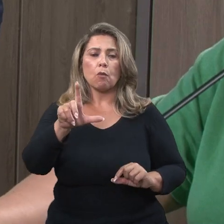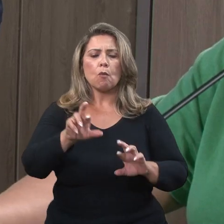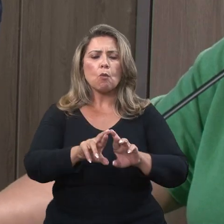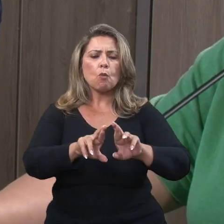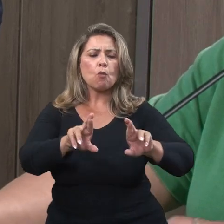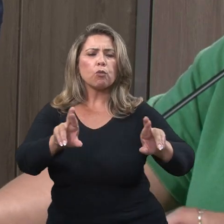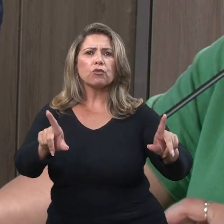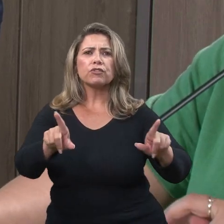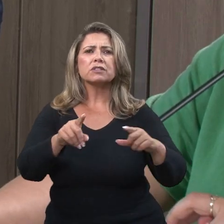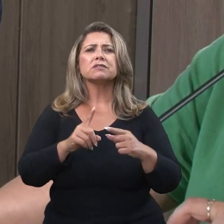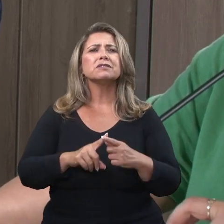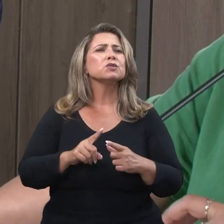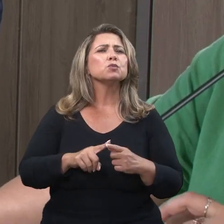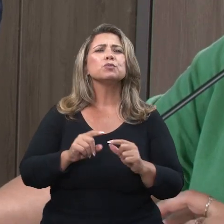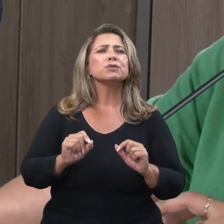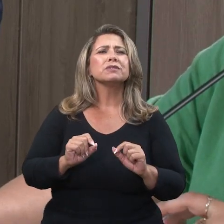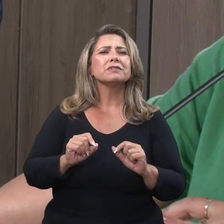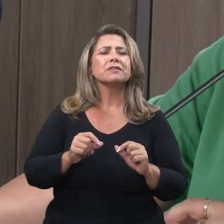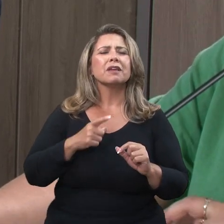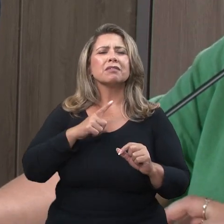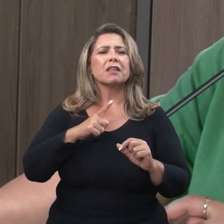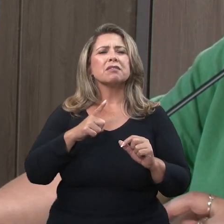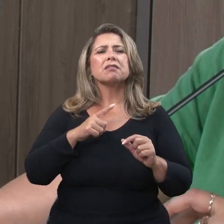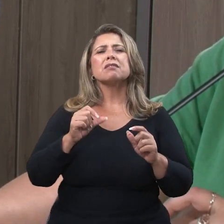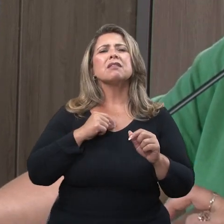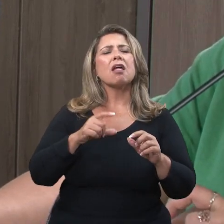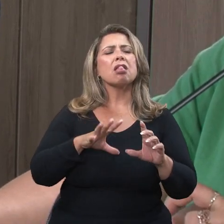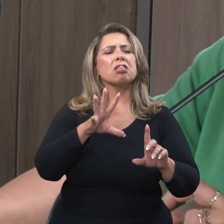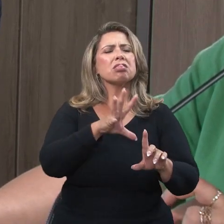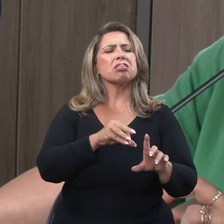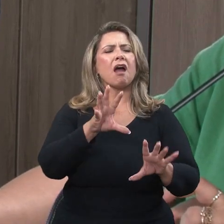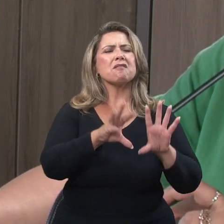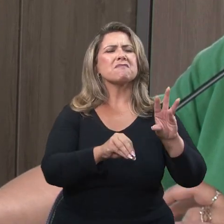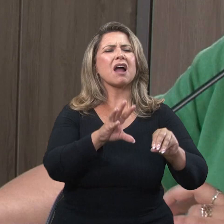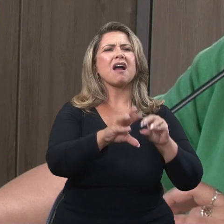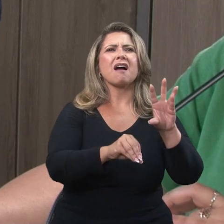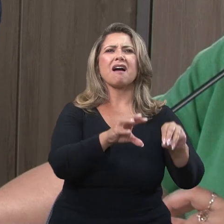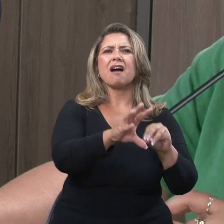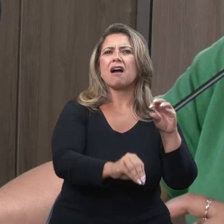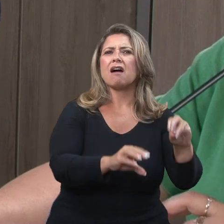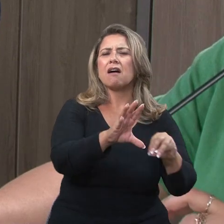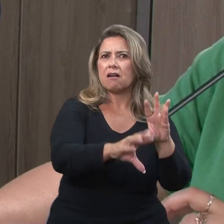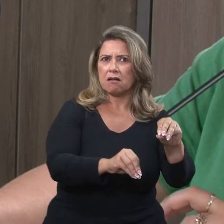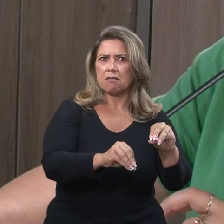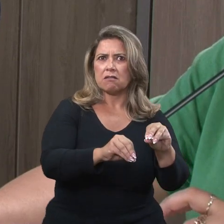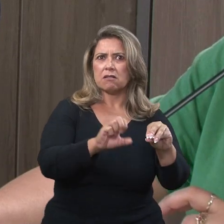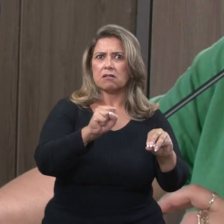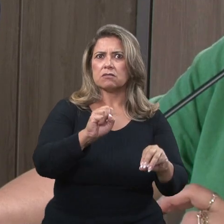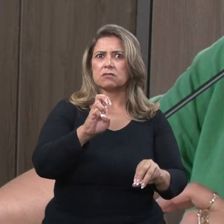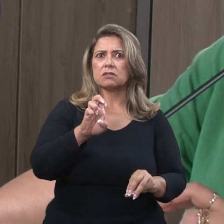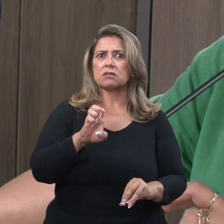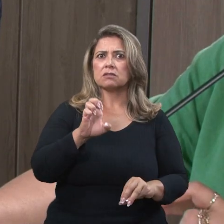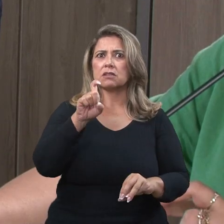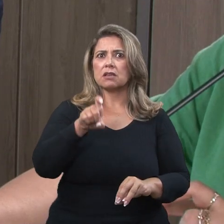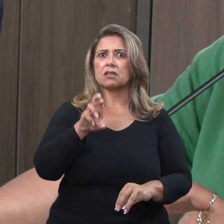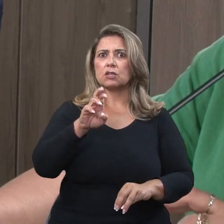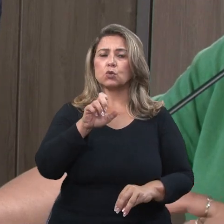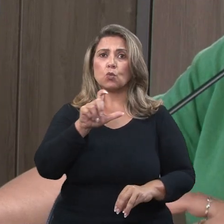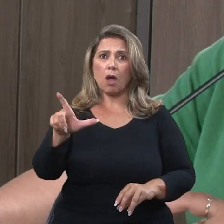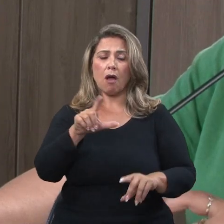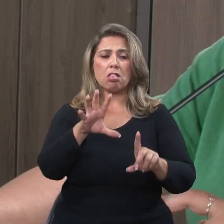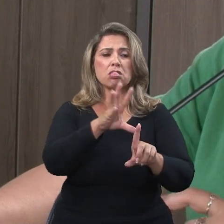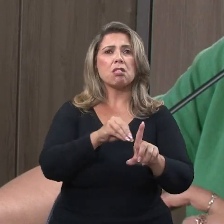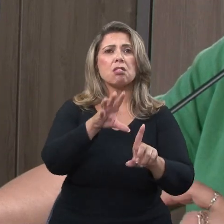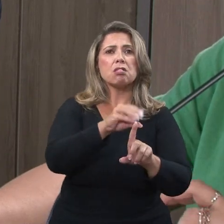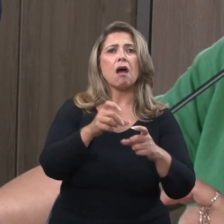próprio conceito diz, é o elemento de importunação sexual no assédio, que é esse assédio de